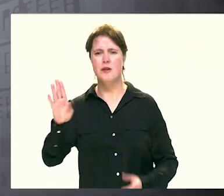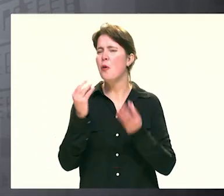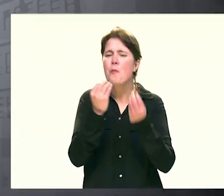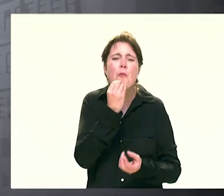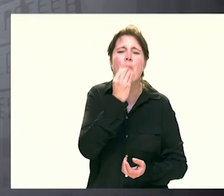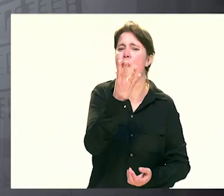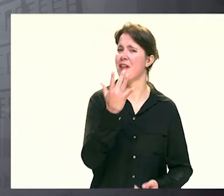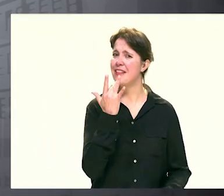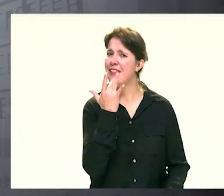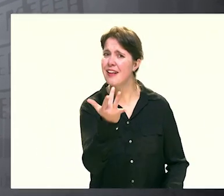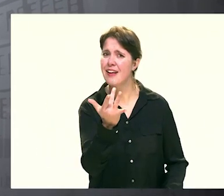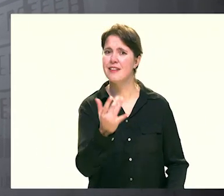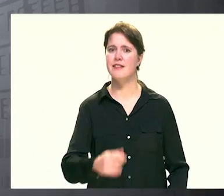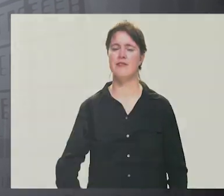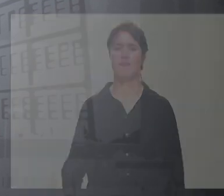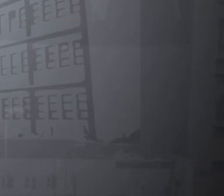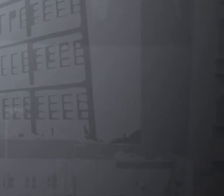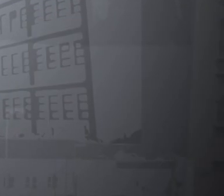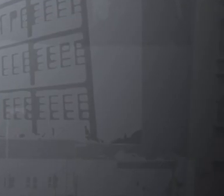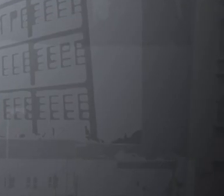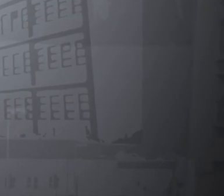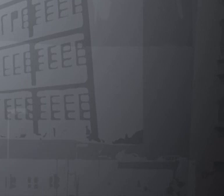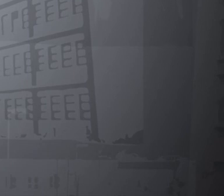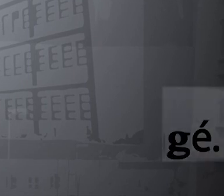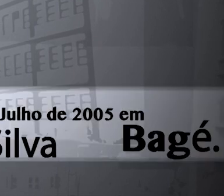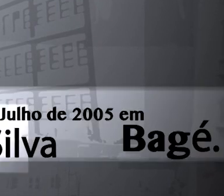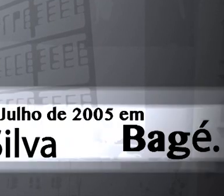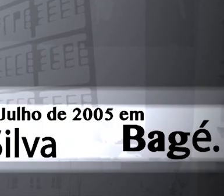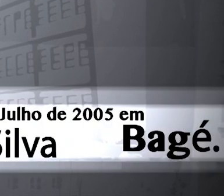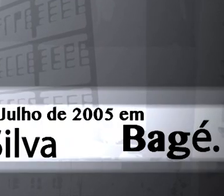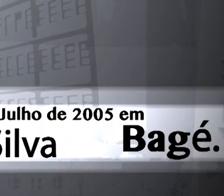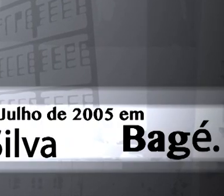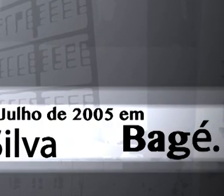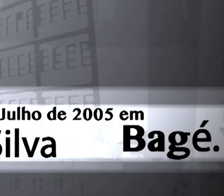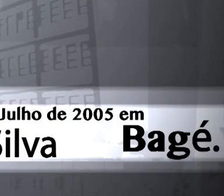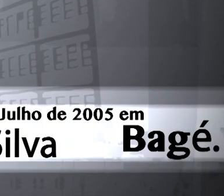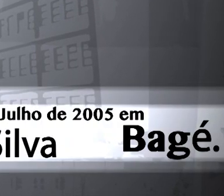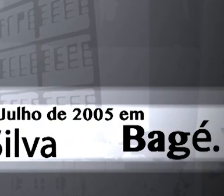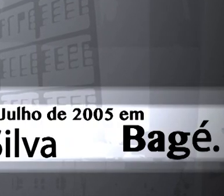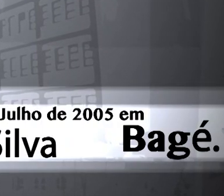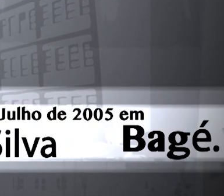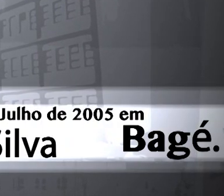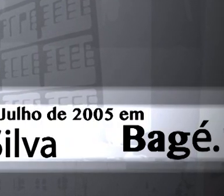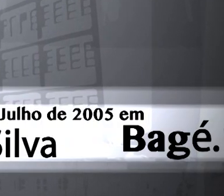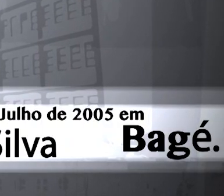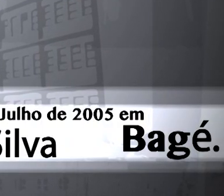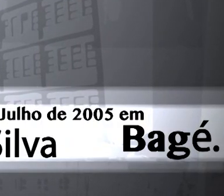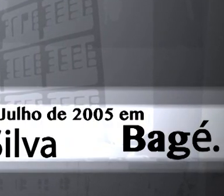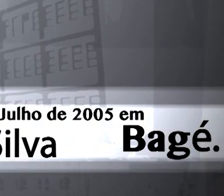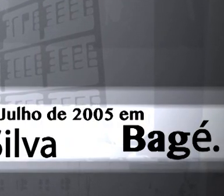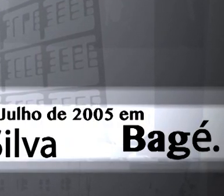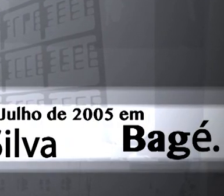Meus companheiros e companheiras de Bagé, muito boa tarde. 27 de julho de 2005. Não